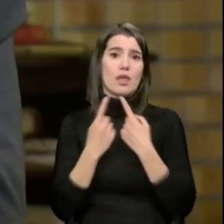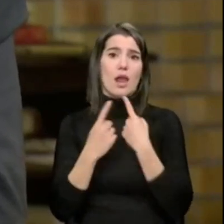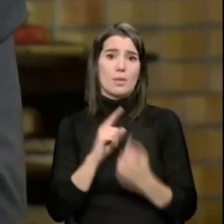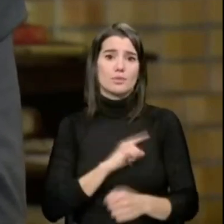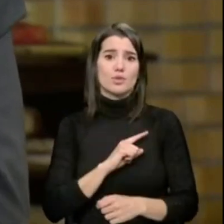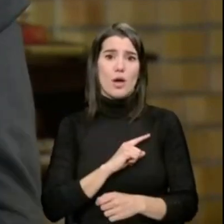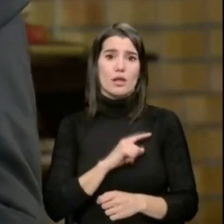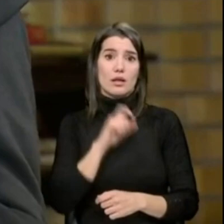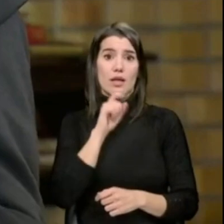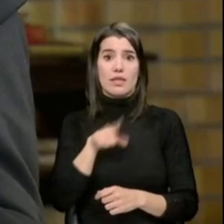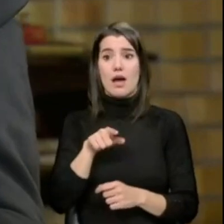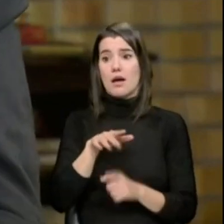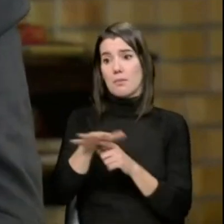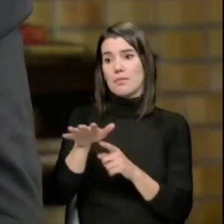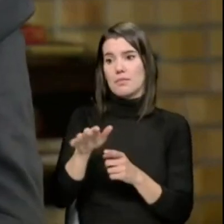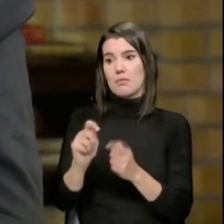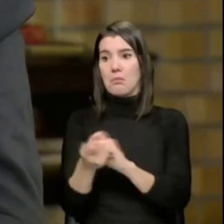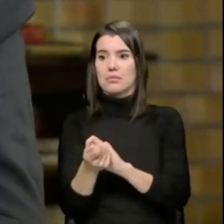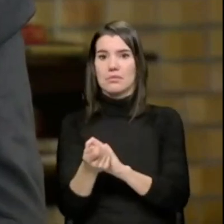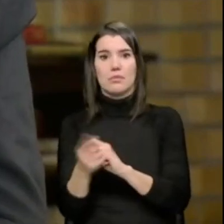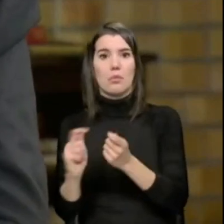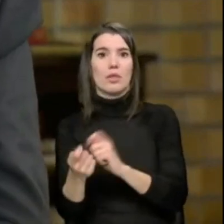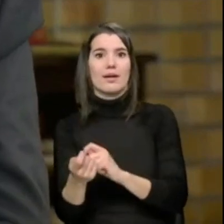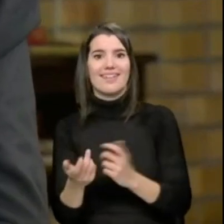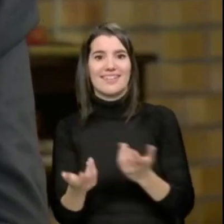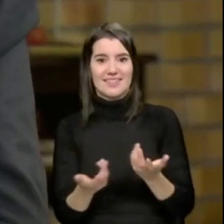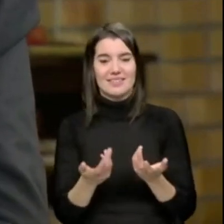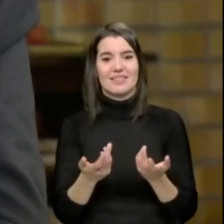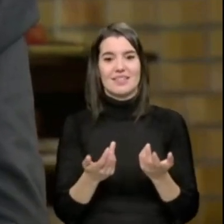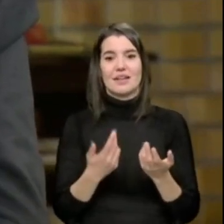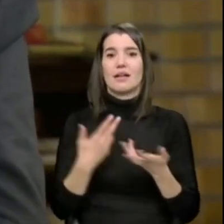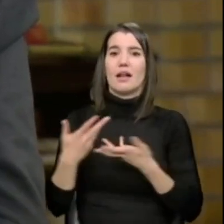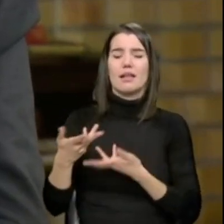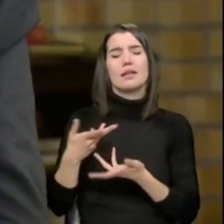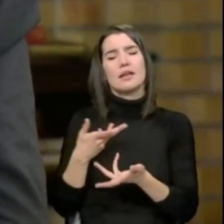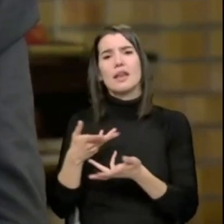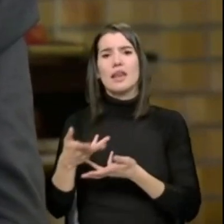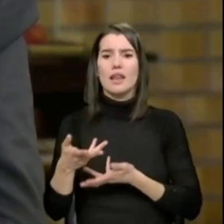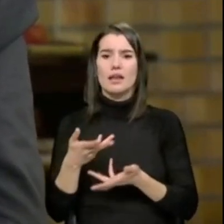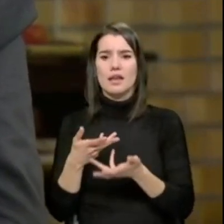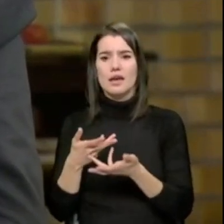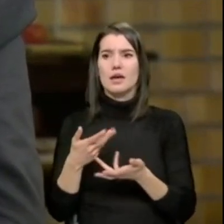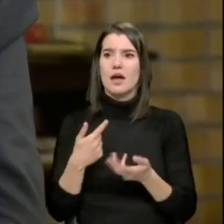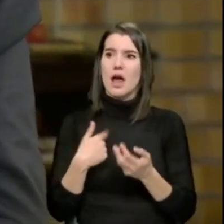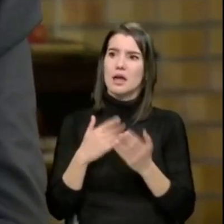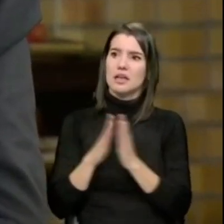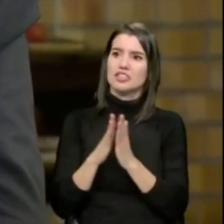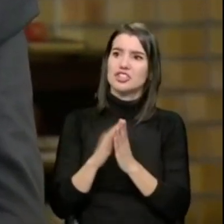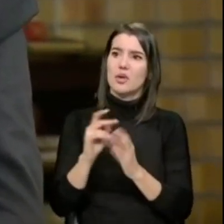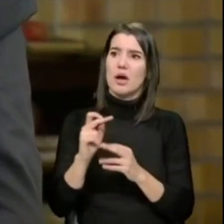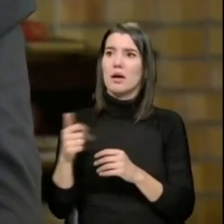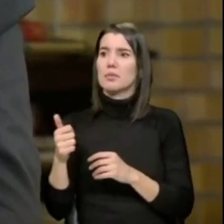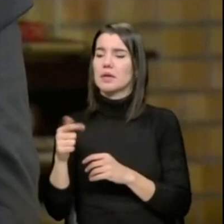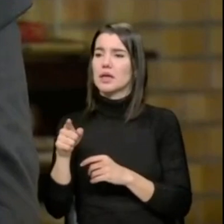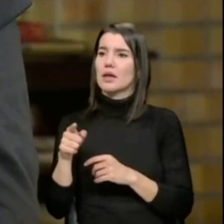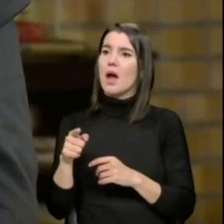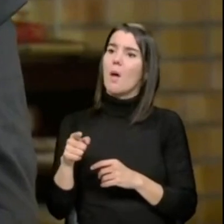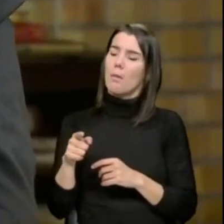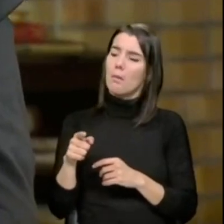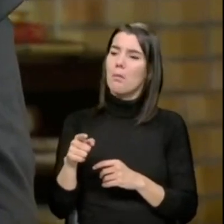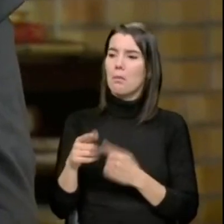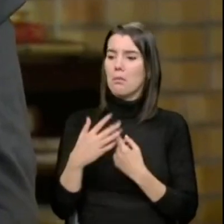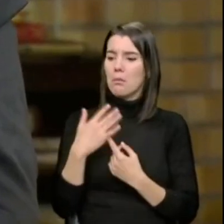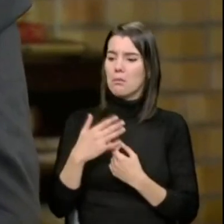leva à conversão. Isso aí, portanto, no diálogo, se começa a ficar interpelado por uma religião A ou B e de repente